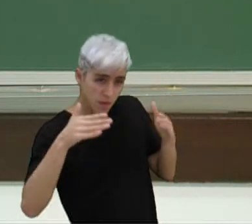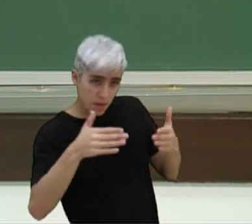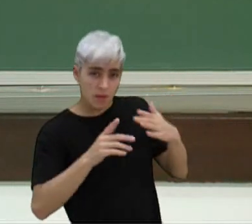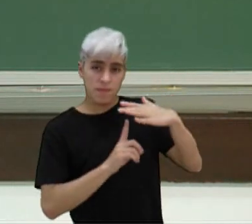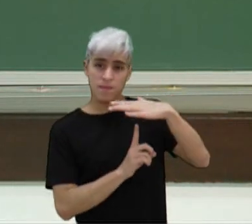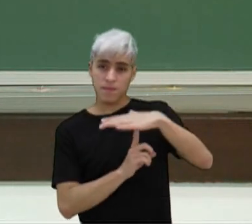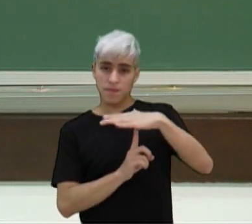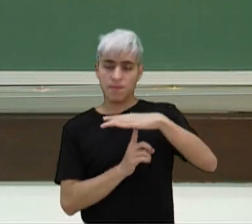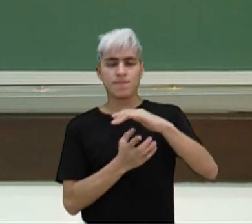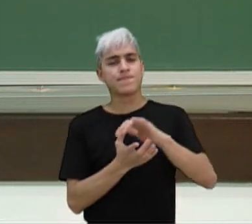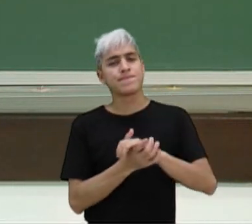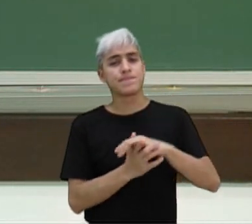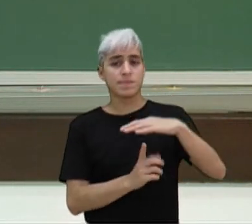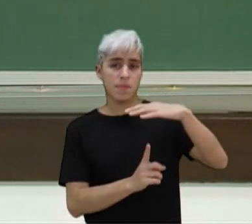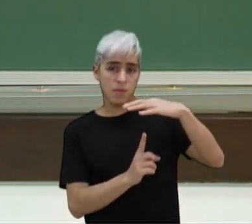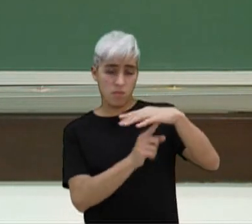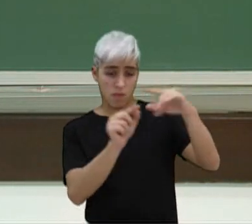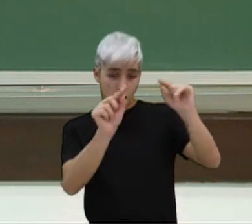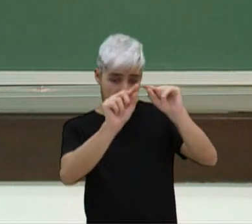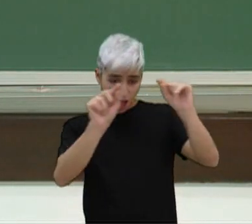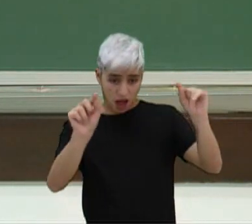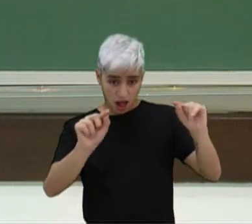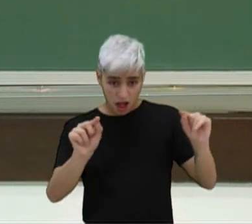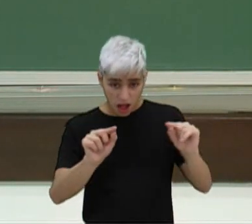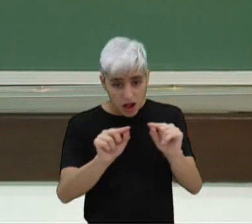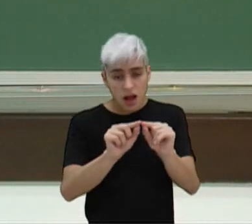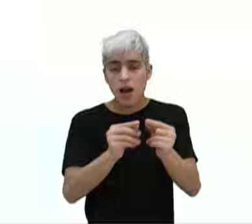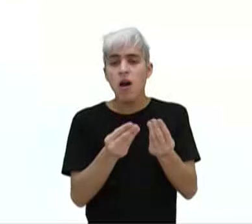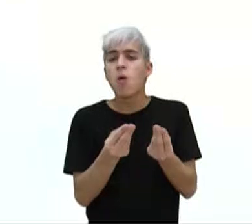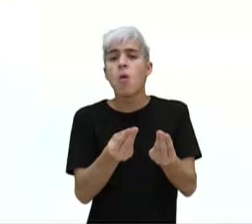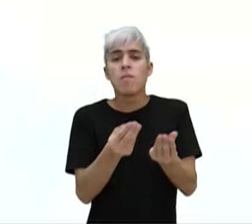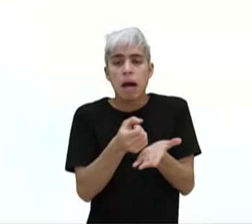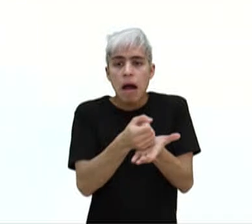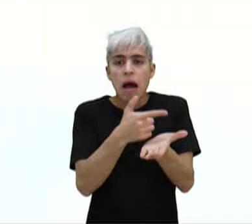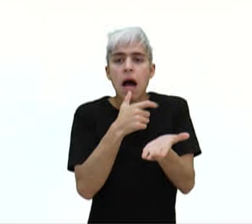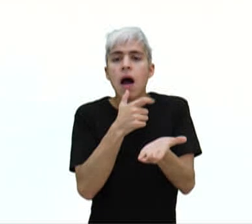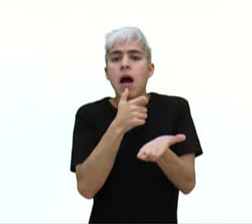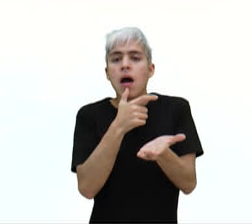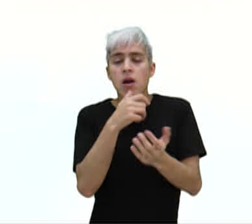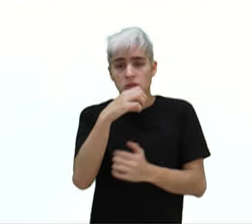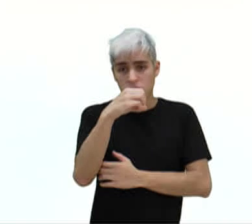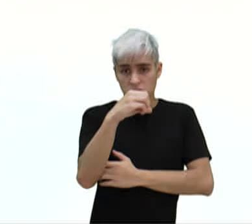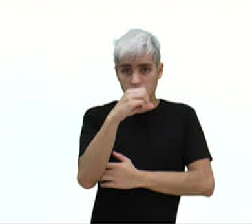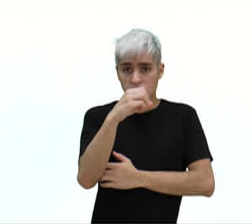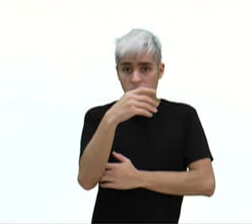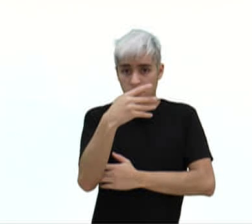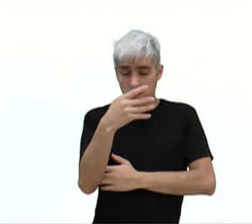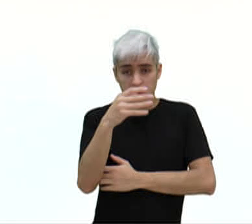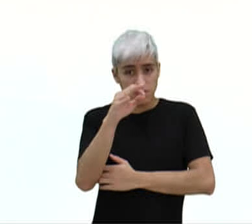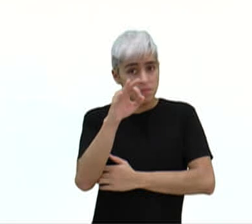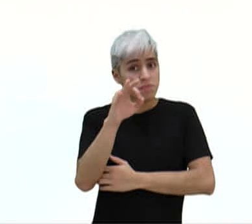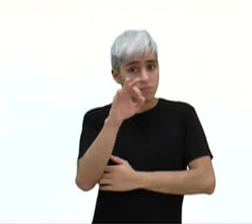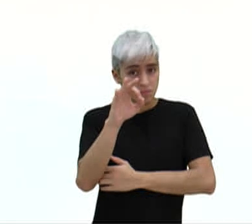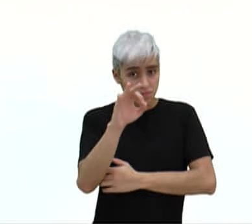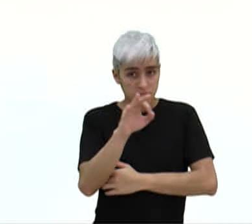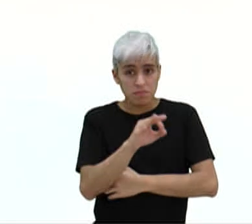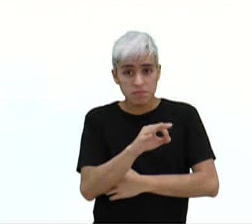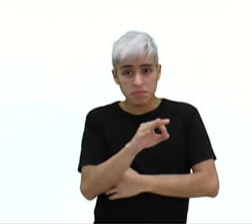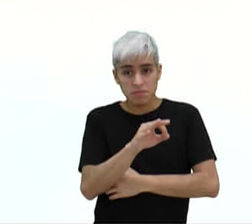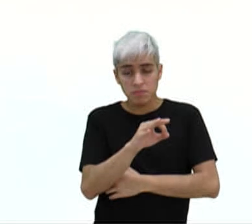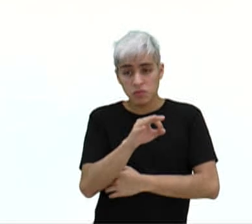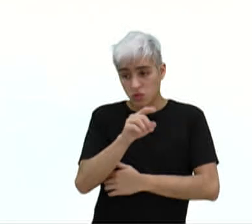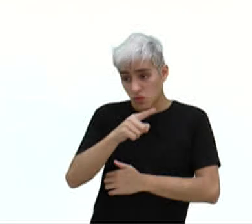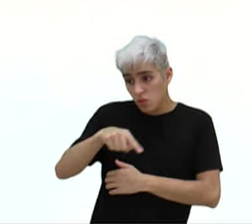no Paraná. O Paraná, o abastecimento de água atende 94% dos 399